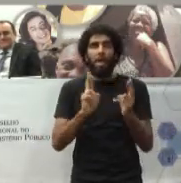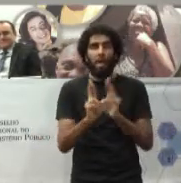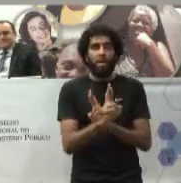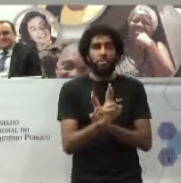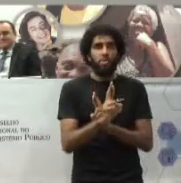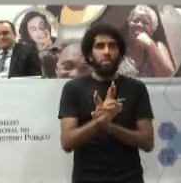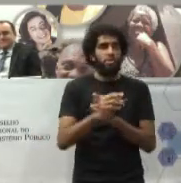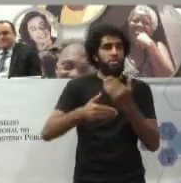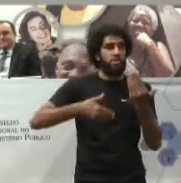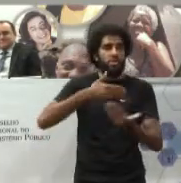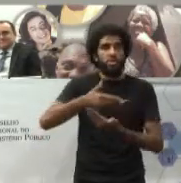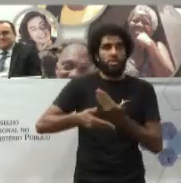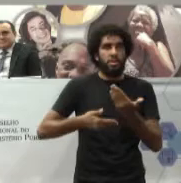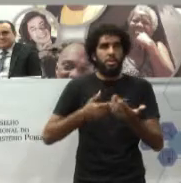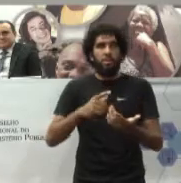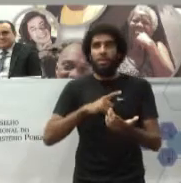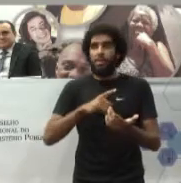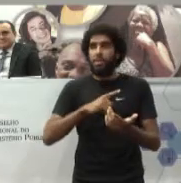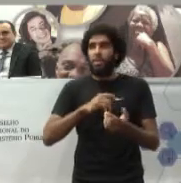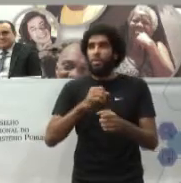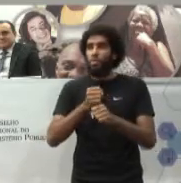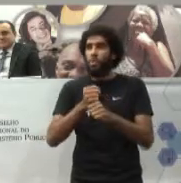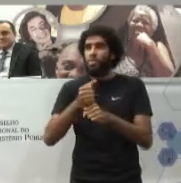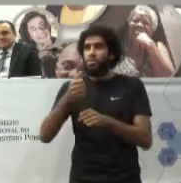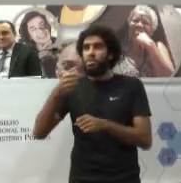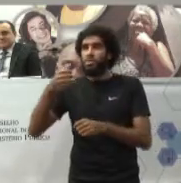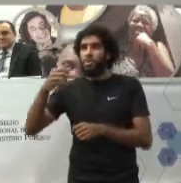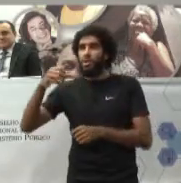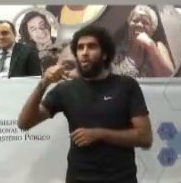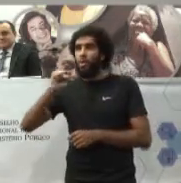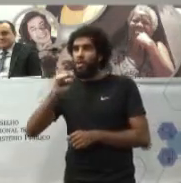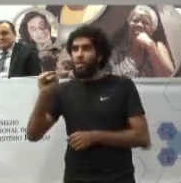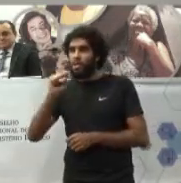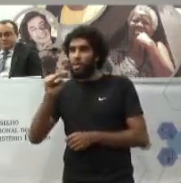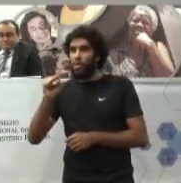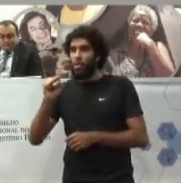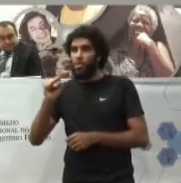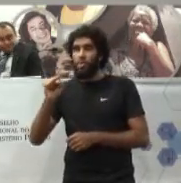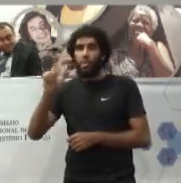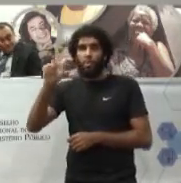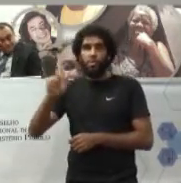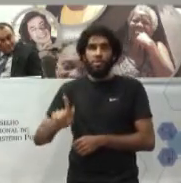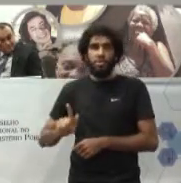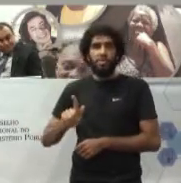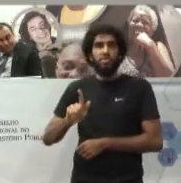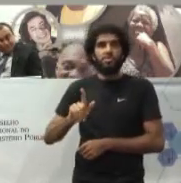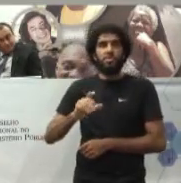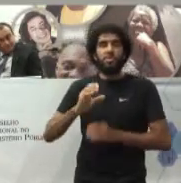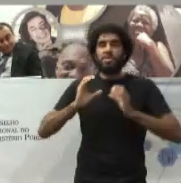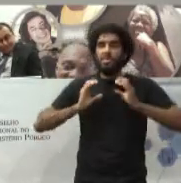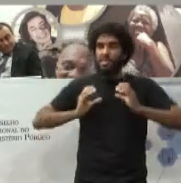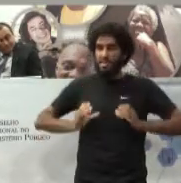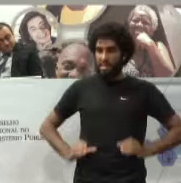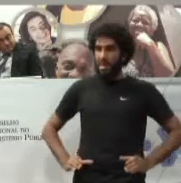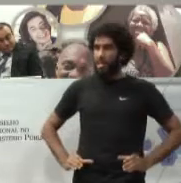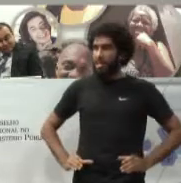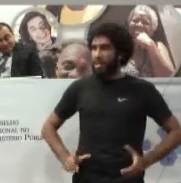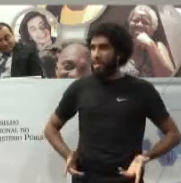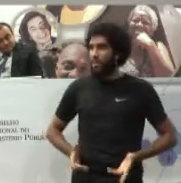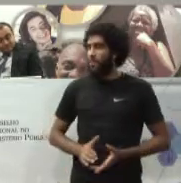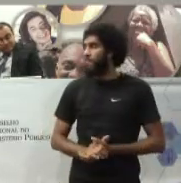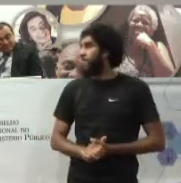estabeleceu a partir da condição de 88 uma relação de direito de cidadania não é à toa que a a